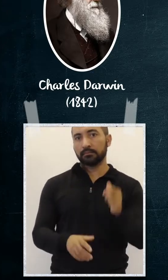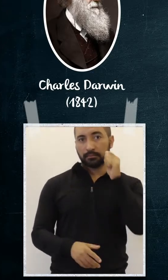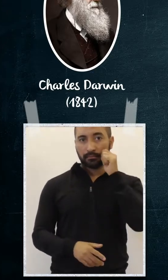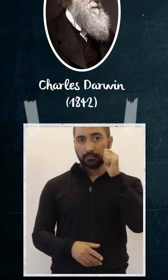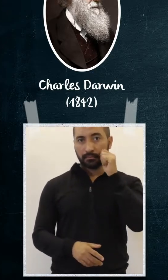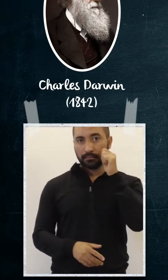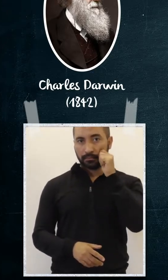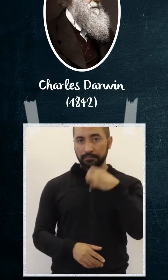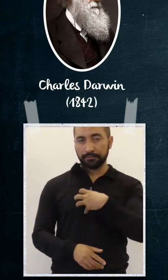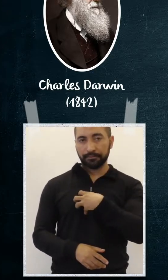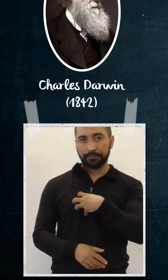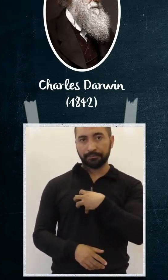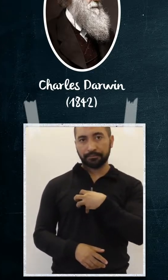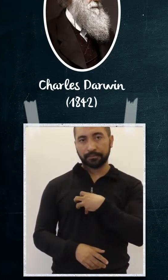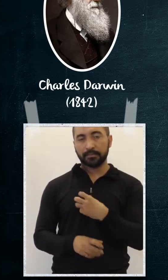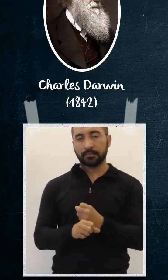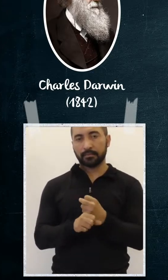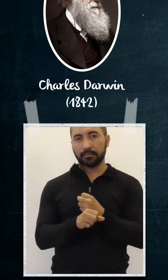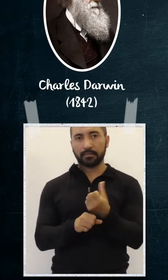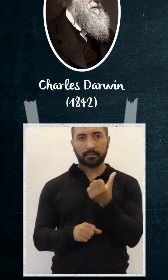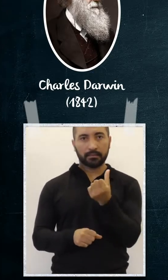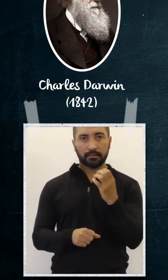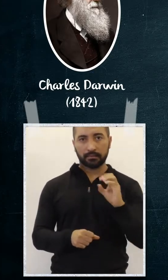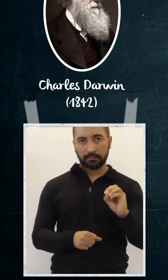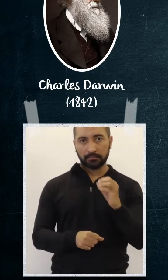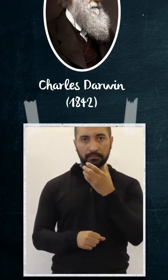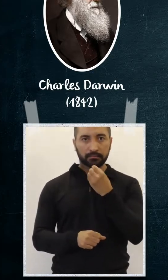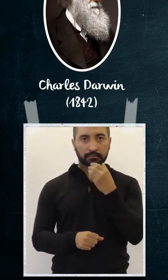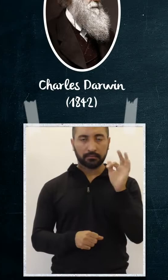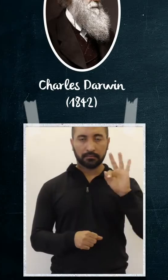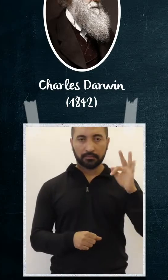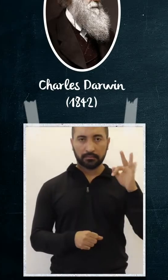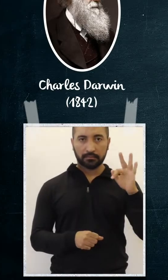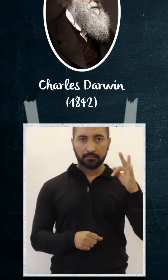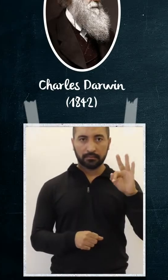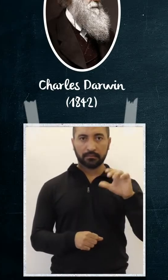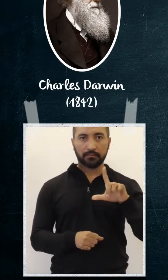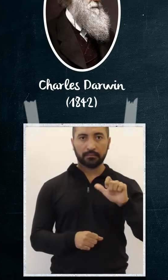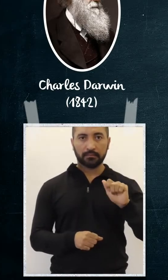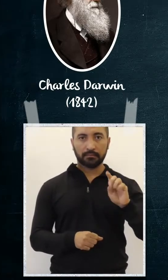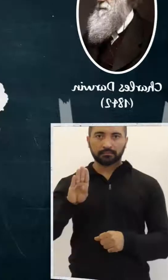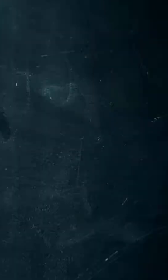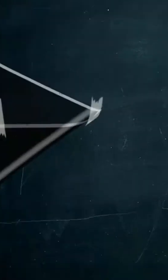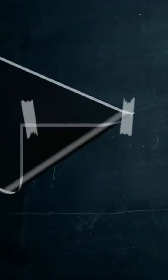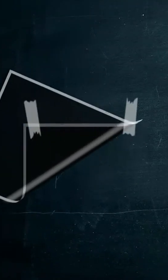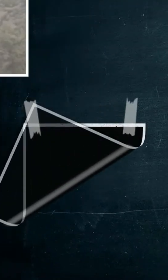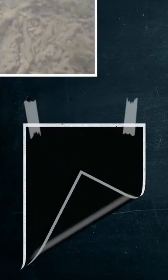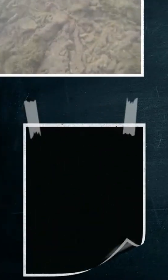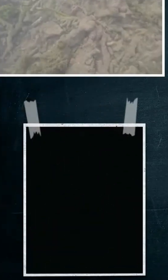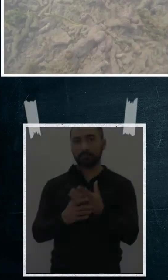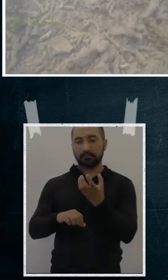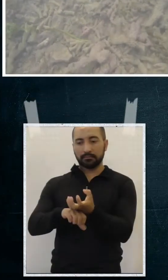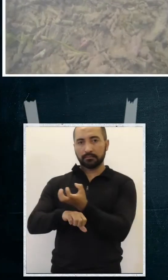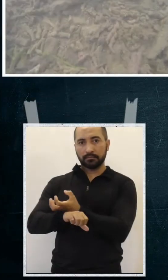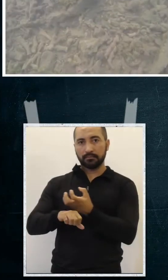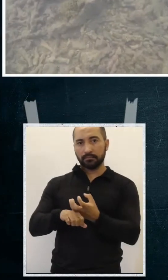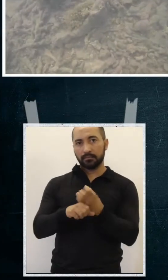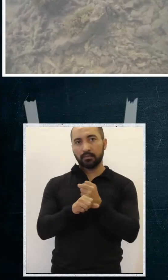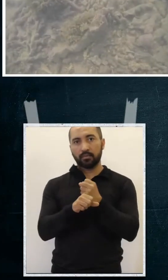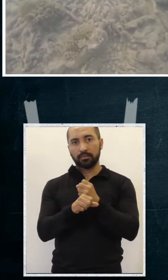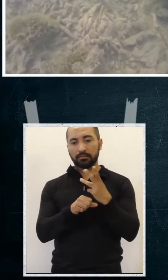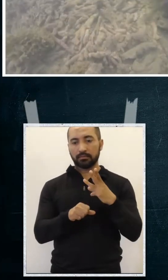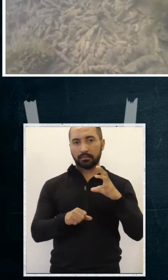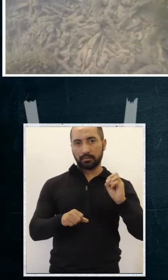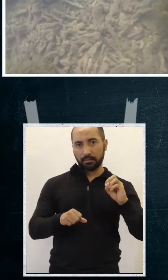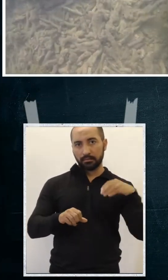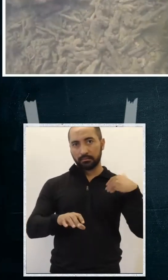de 60, o francês Laborel estudou e caracterizou qualitativamente o ambiente e a comunidade recifal brasileira. Nos últimos 30 anos, houve um declínio